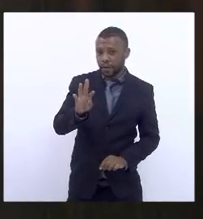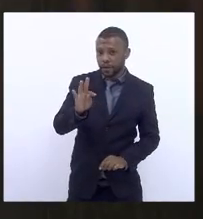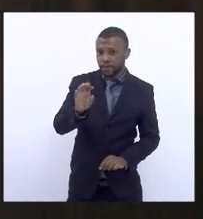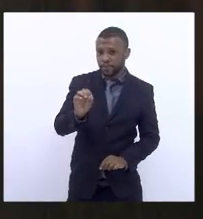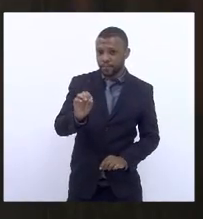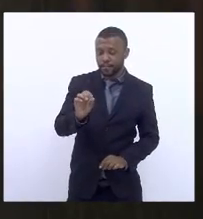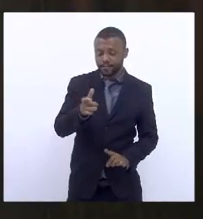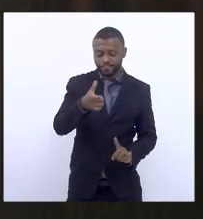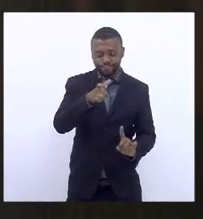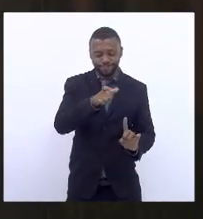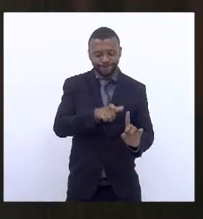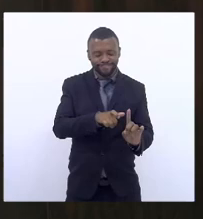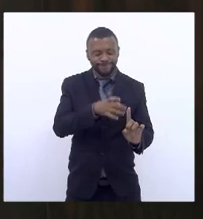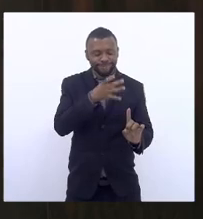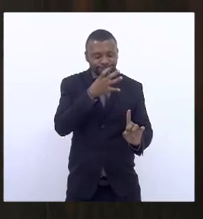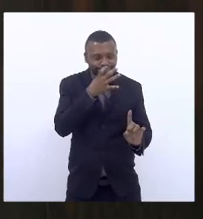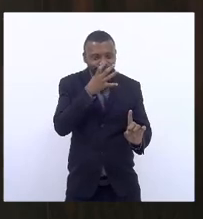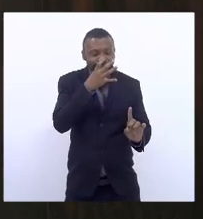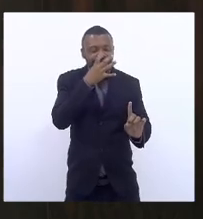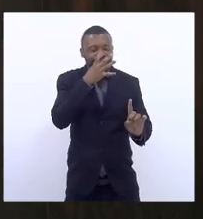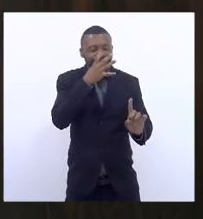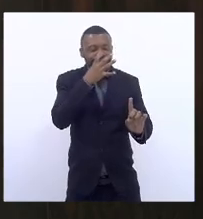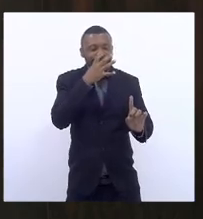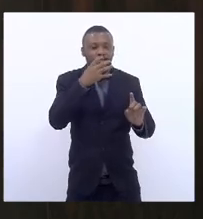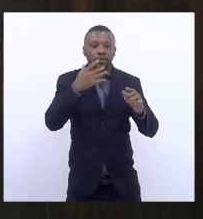admiração e respeito.